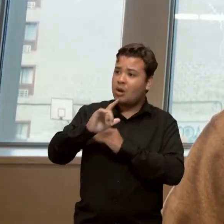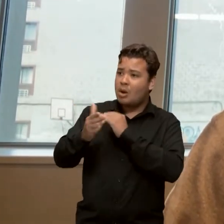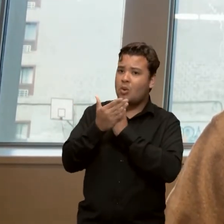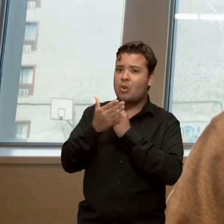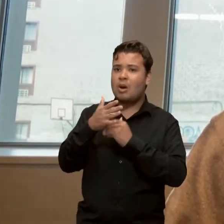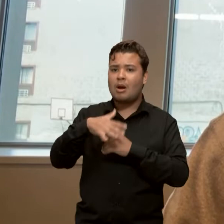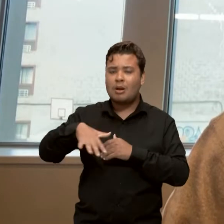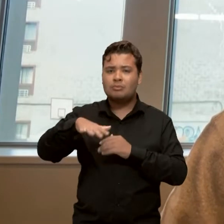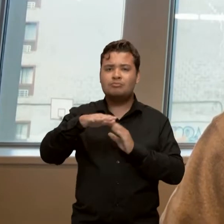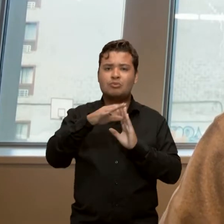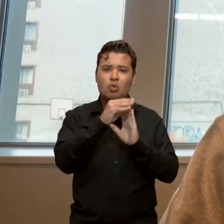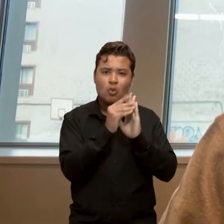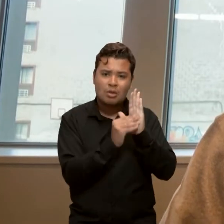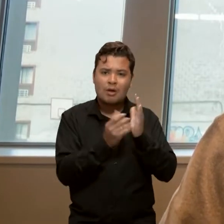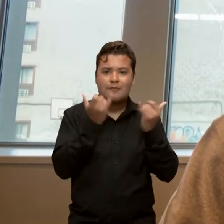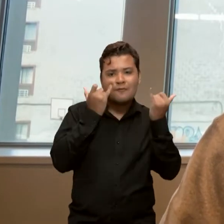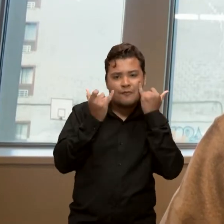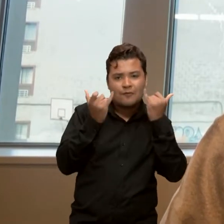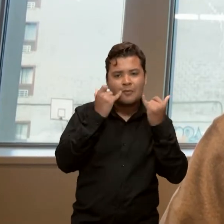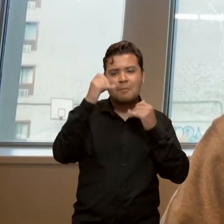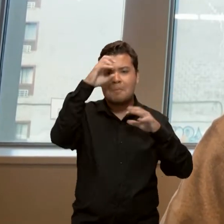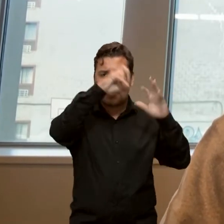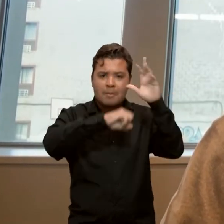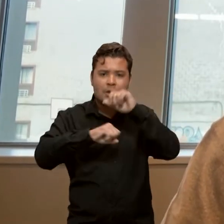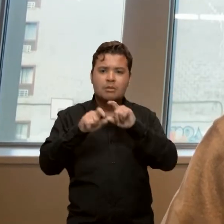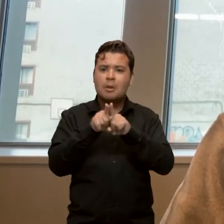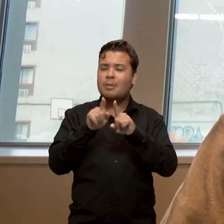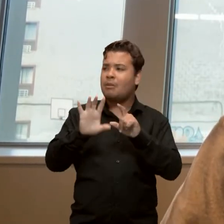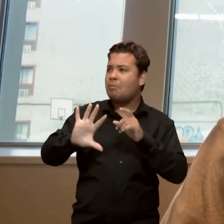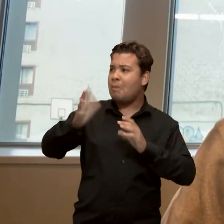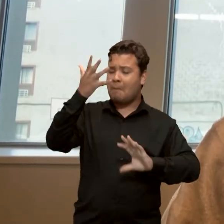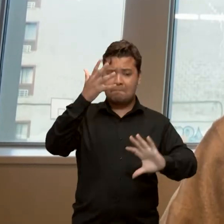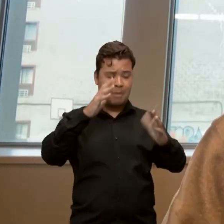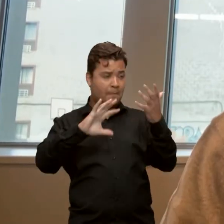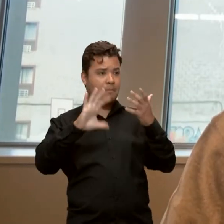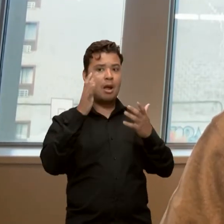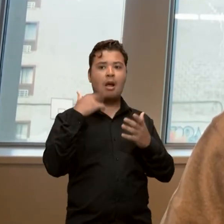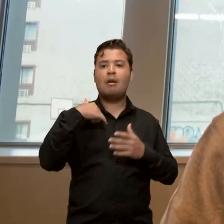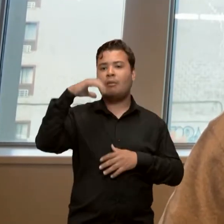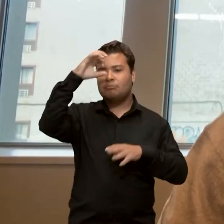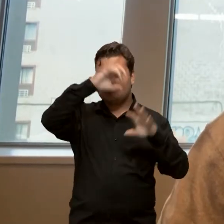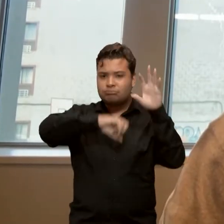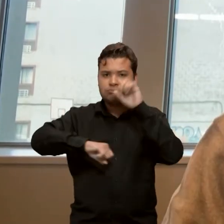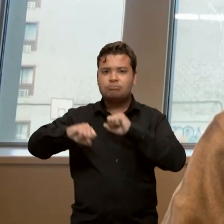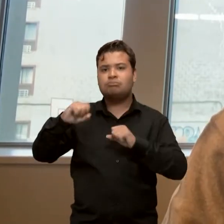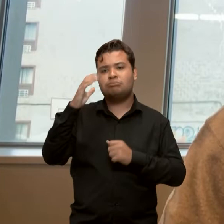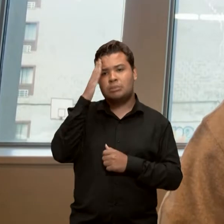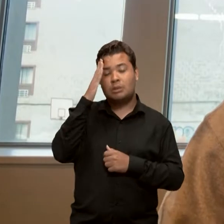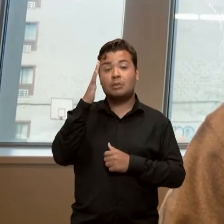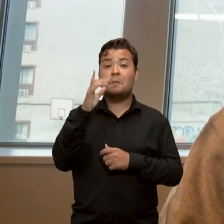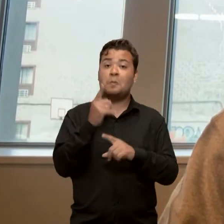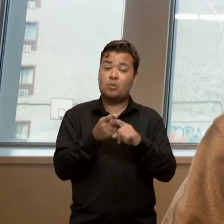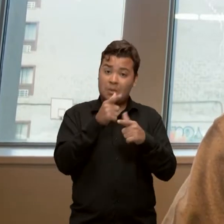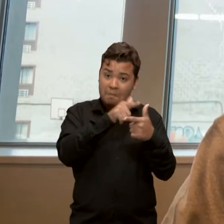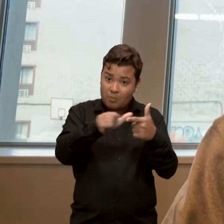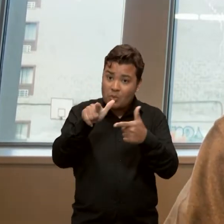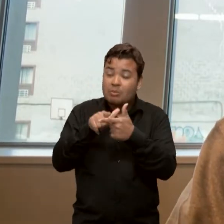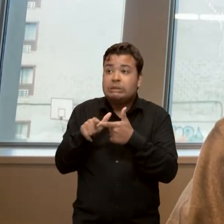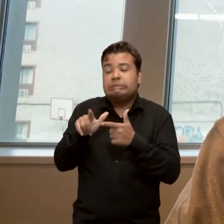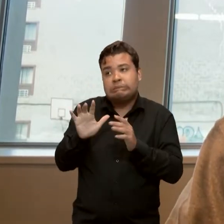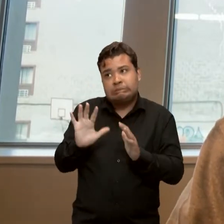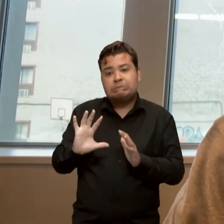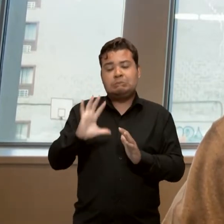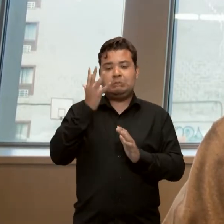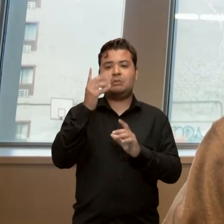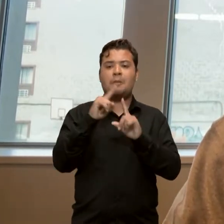suporte para eu saber lidar com situações adversas, problemas que inevitavelmente aparecem, mas você tem que aprender a lidar com eles.